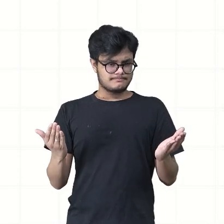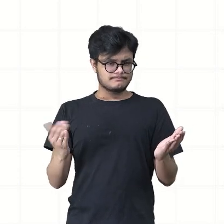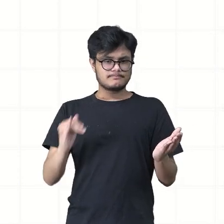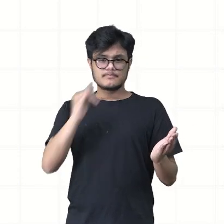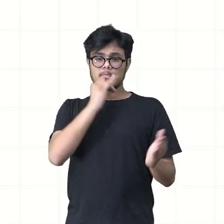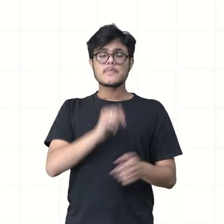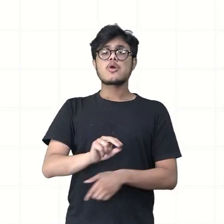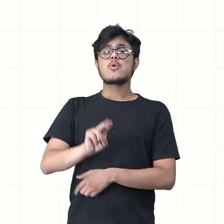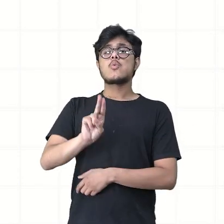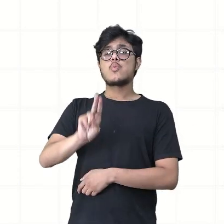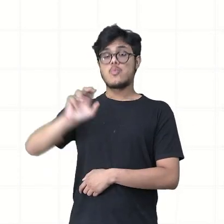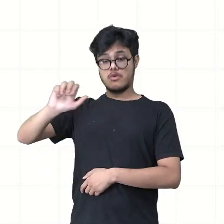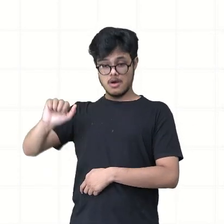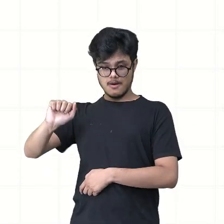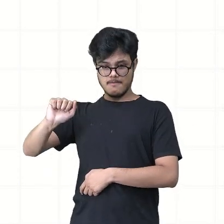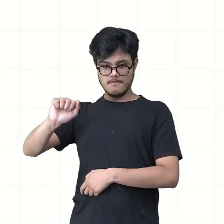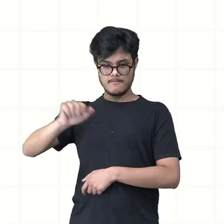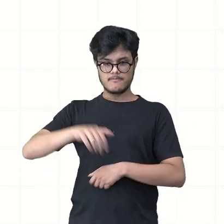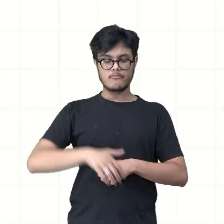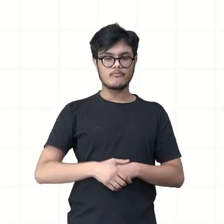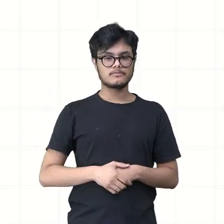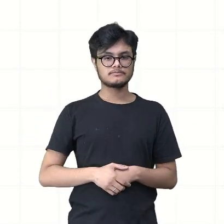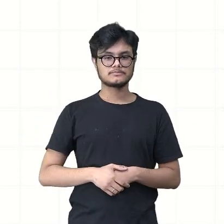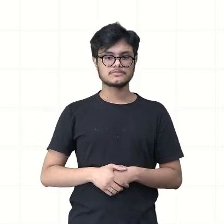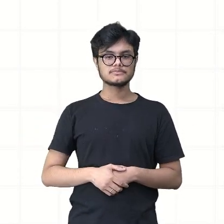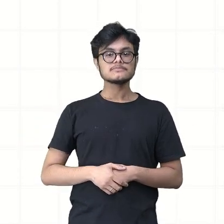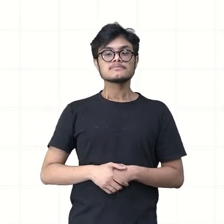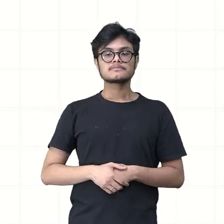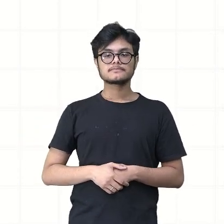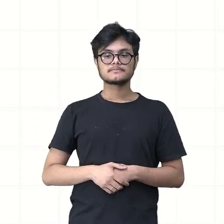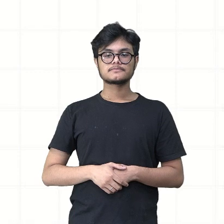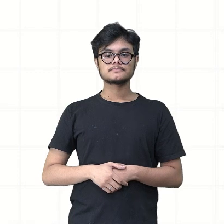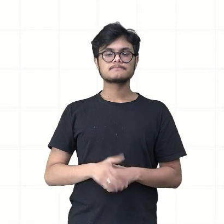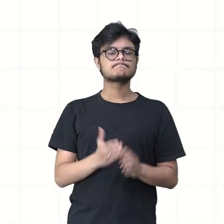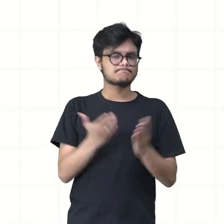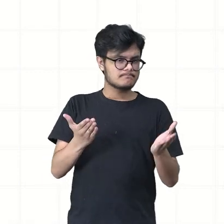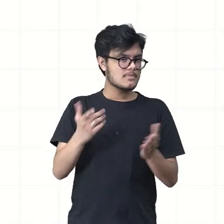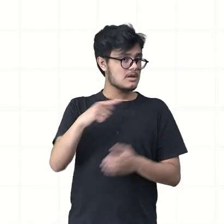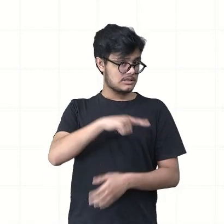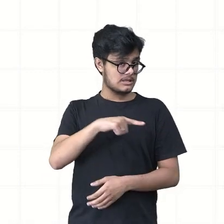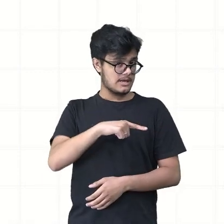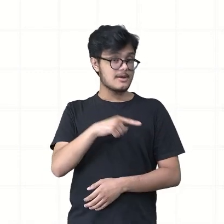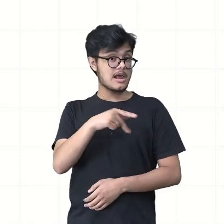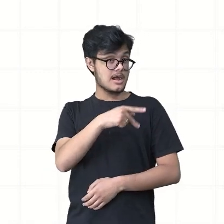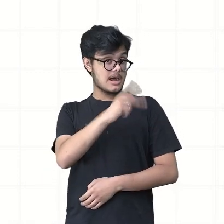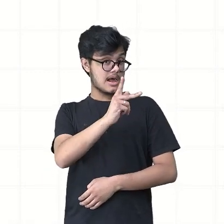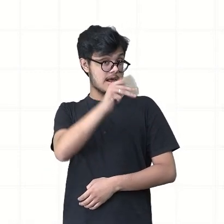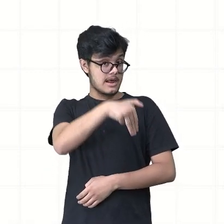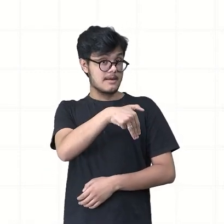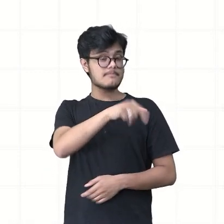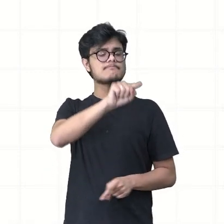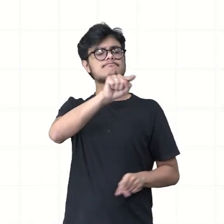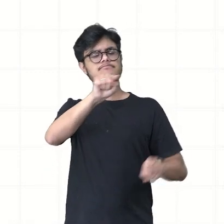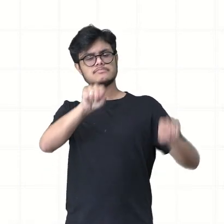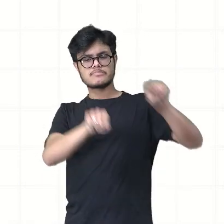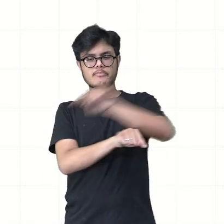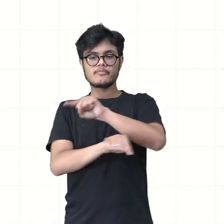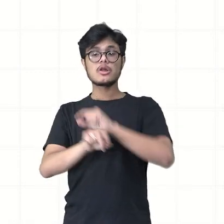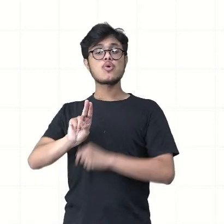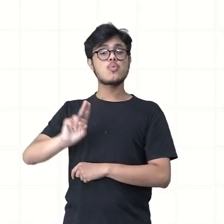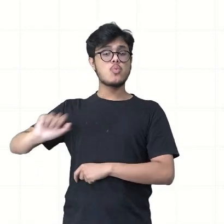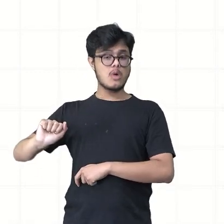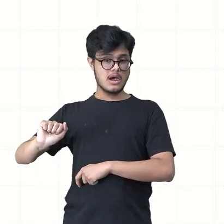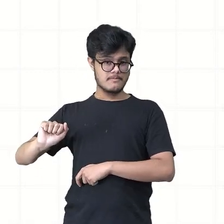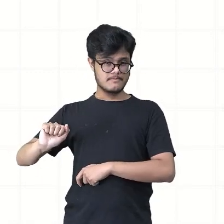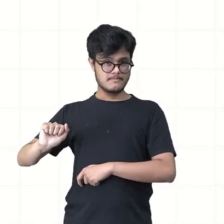em unidades astronômicas? Então, a gente tem uma distância em quilômetro e a gente quer transformar